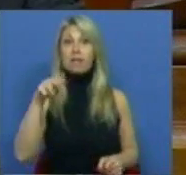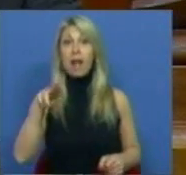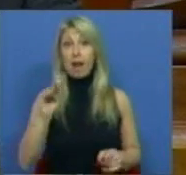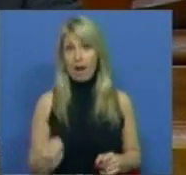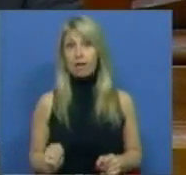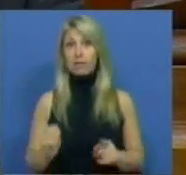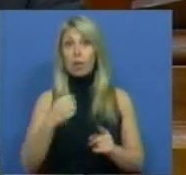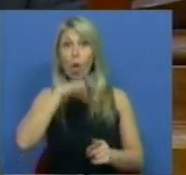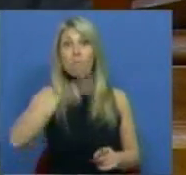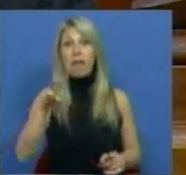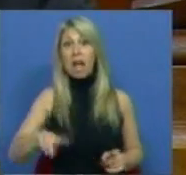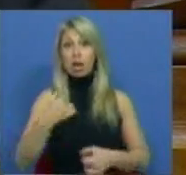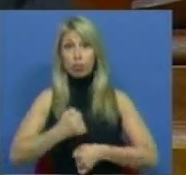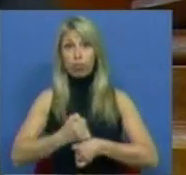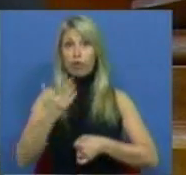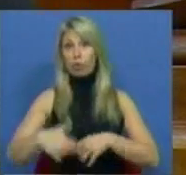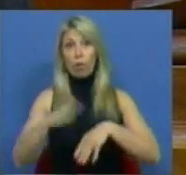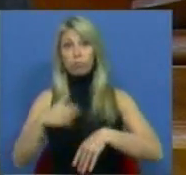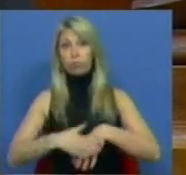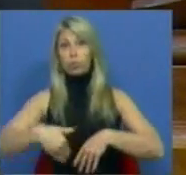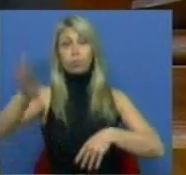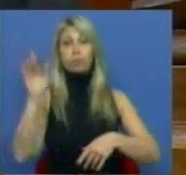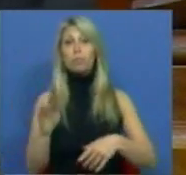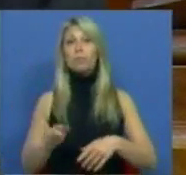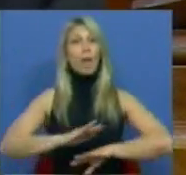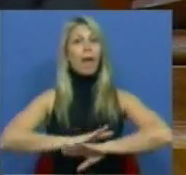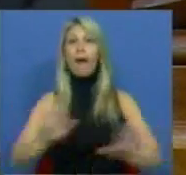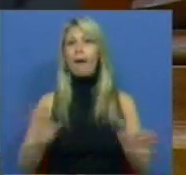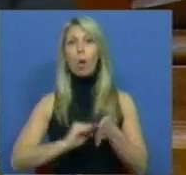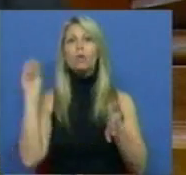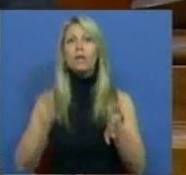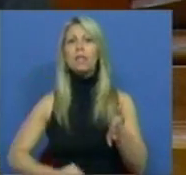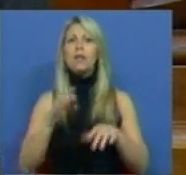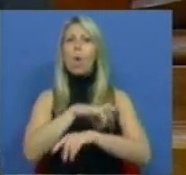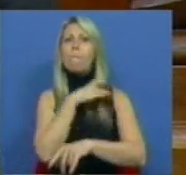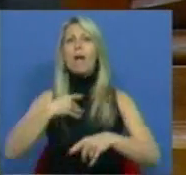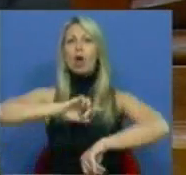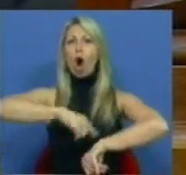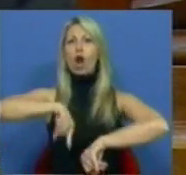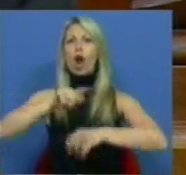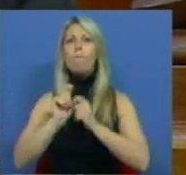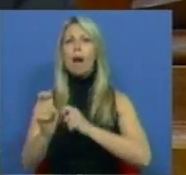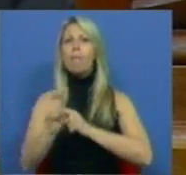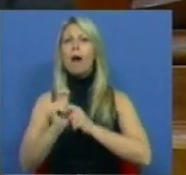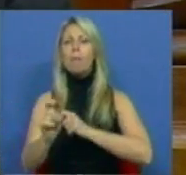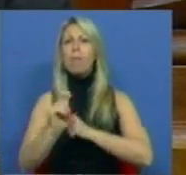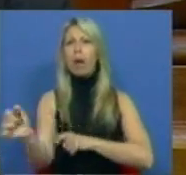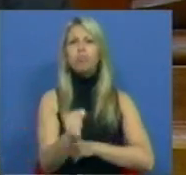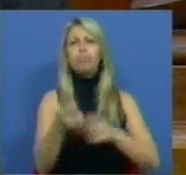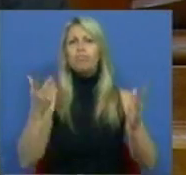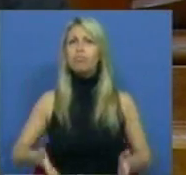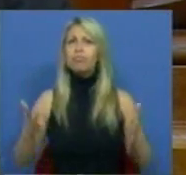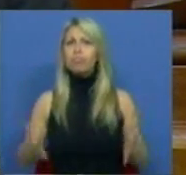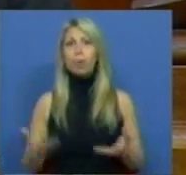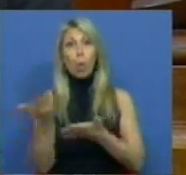profissionais que dele saíram e acabando com a contratação de empresas de médicos à hora. Renegociando as parcerias público-privadas